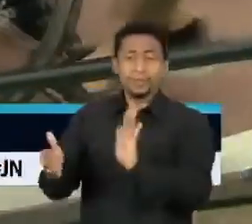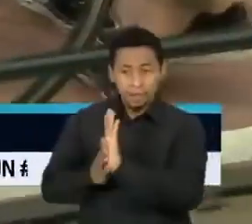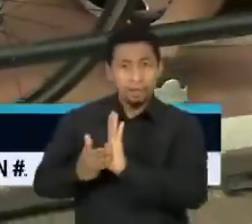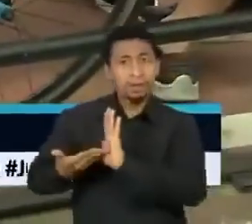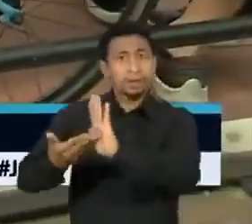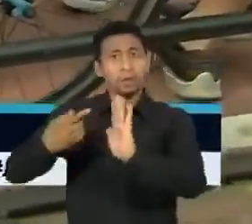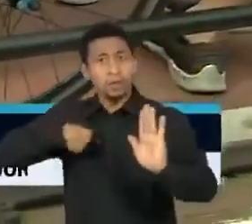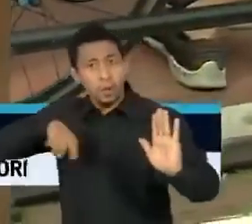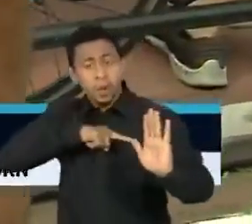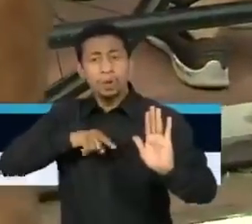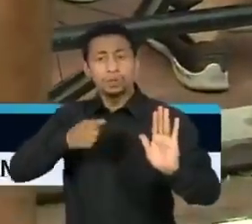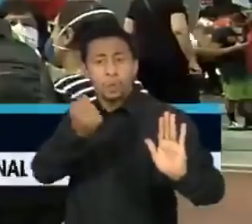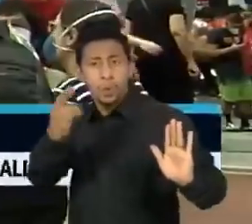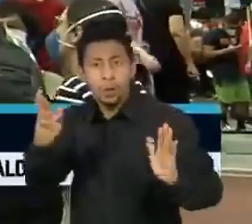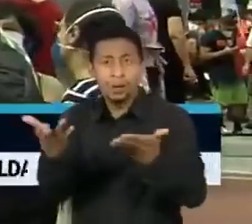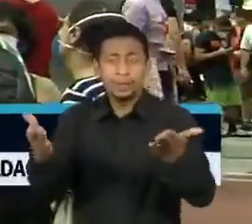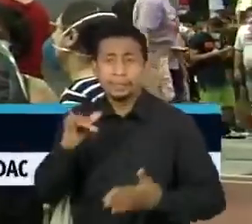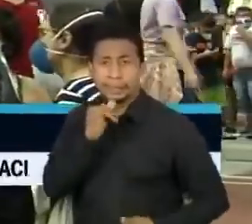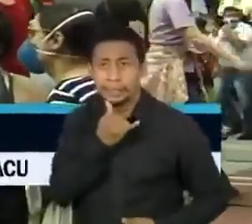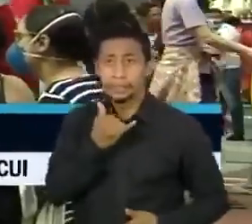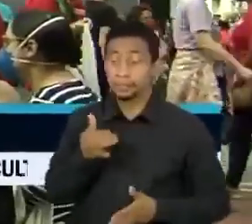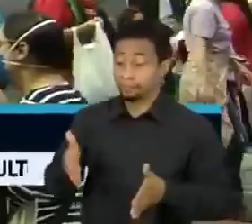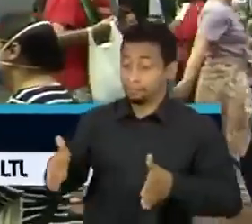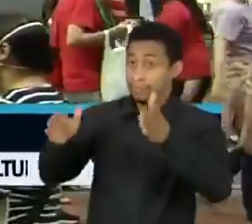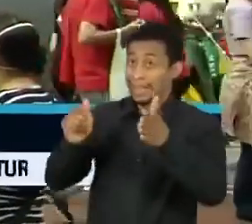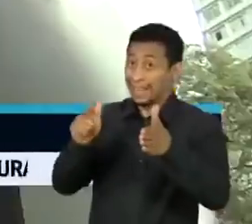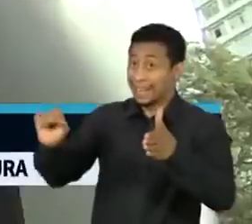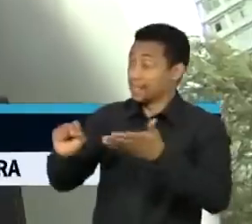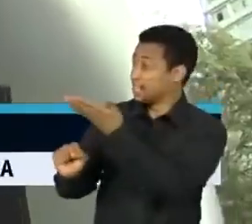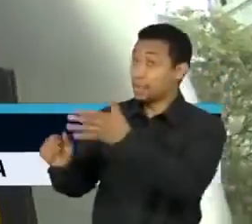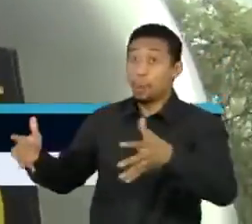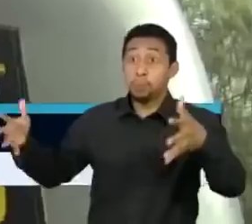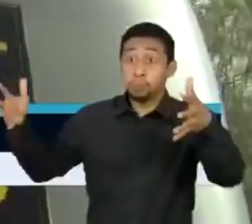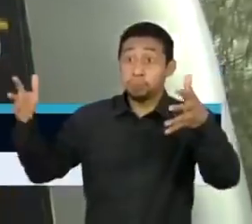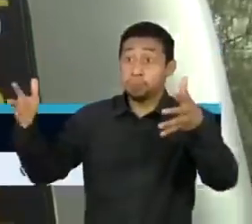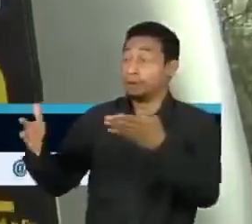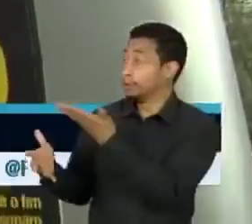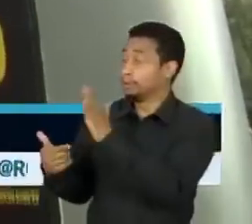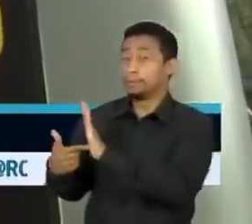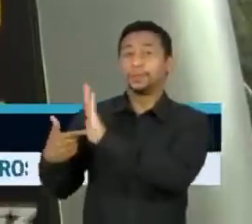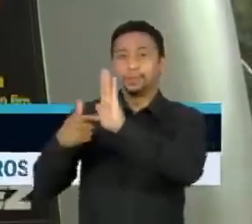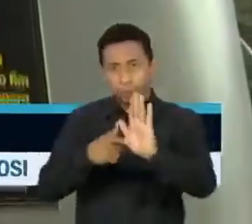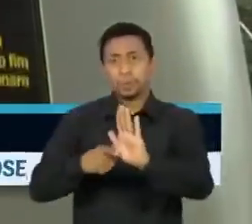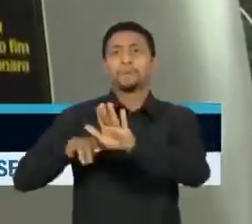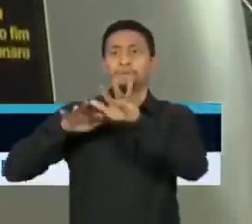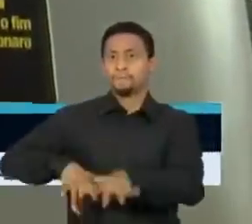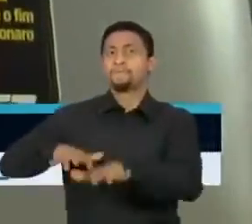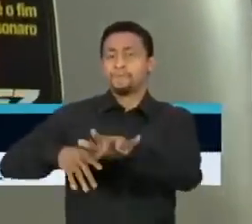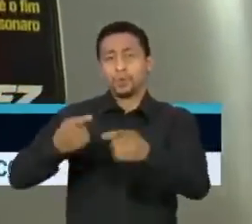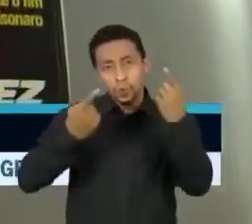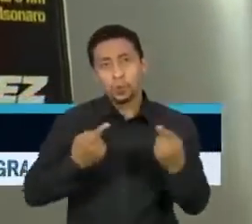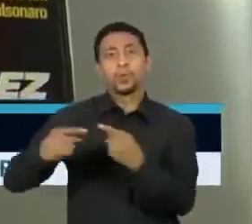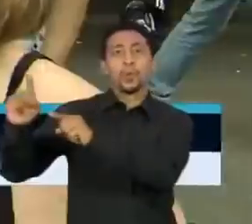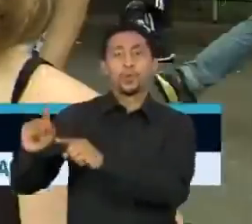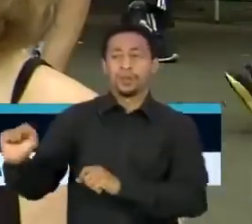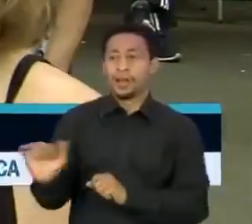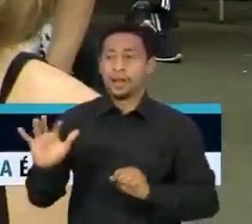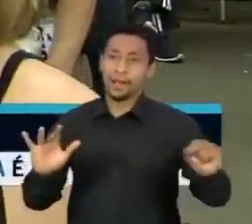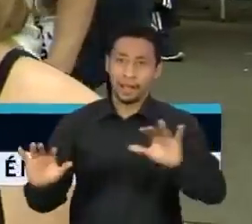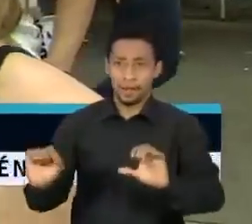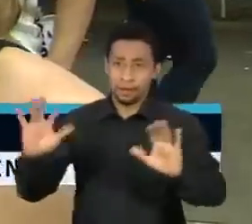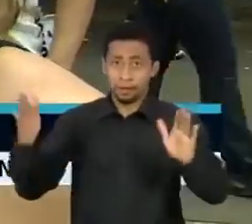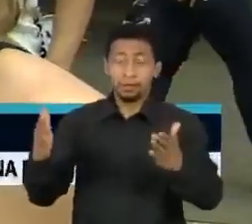com o nosso ar. Muito triste. Um botijão de gás inflável gigante foi usado para protestar contra o aumento dos preços.